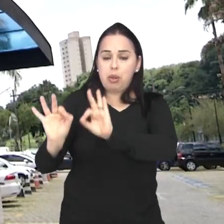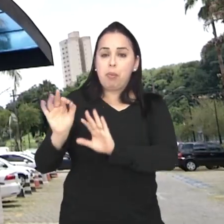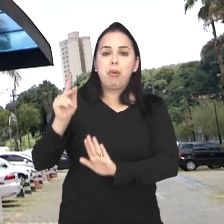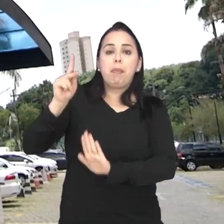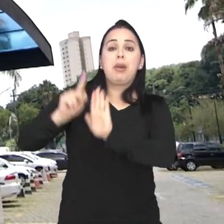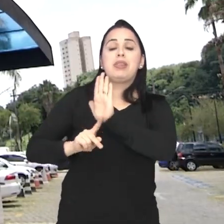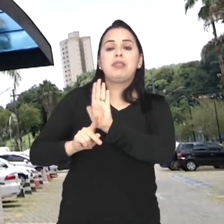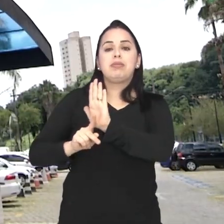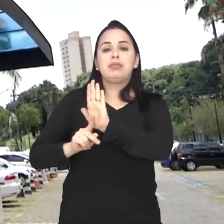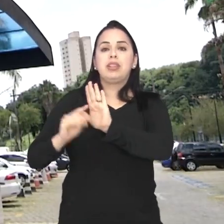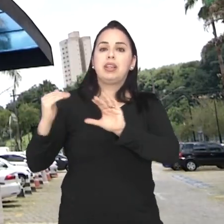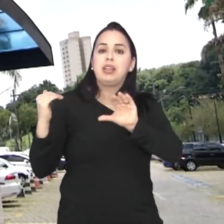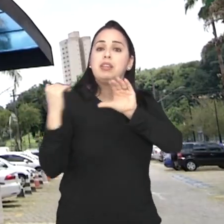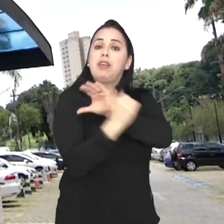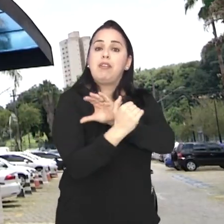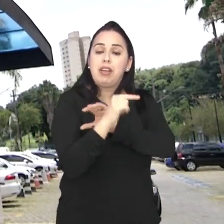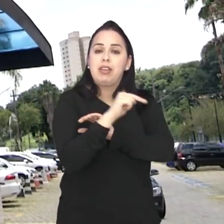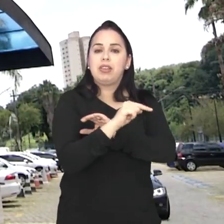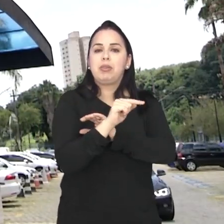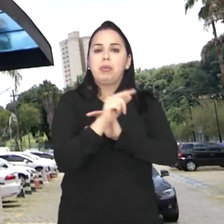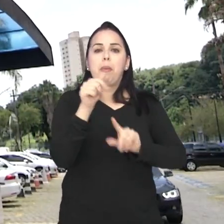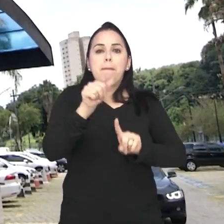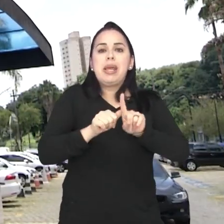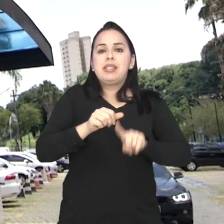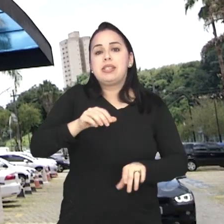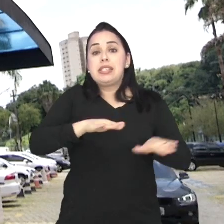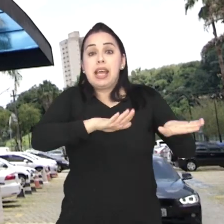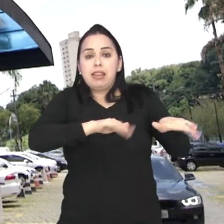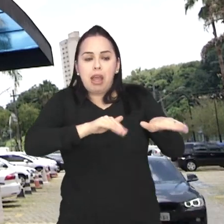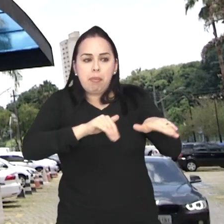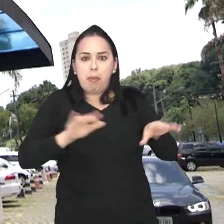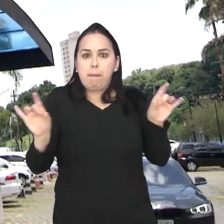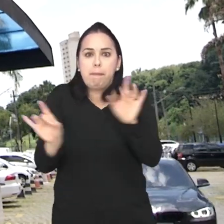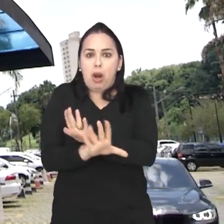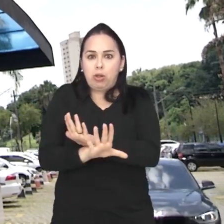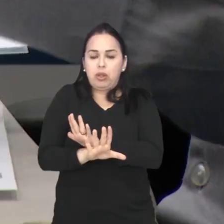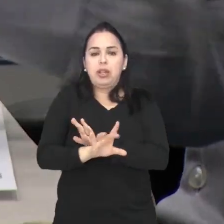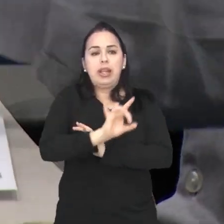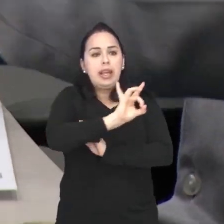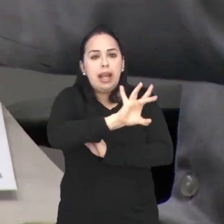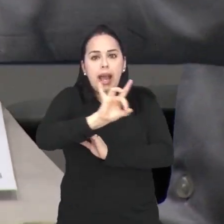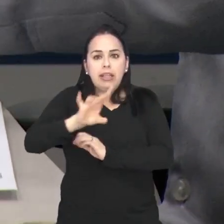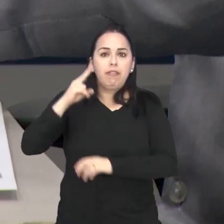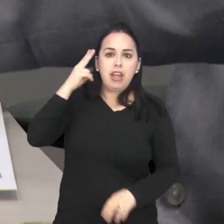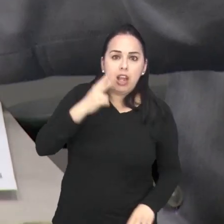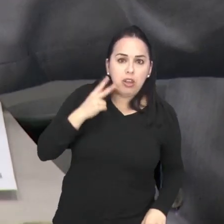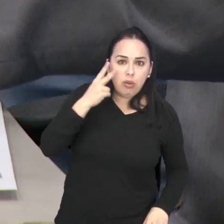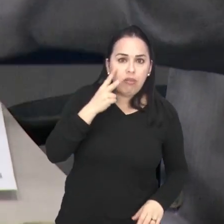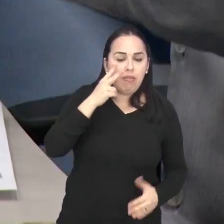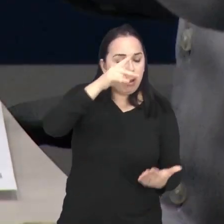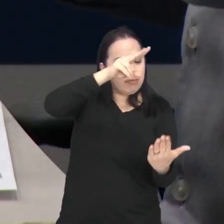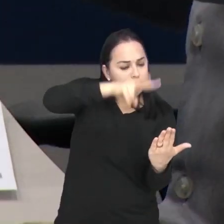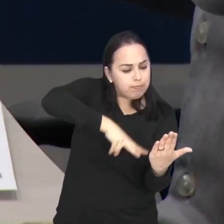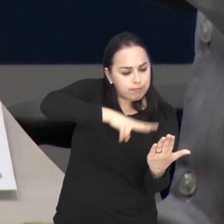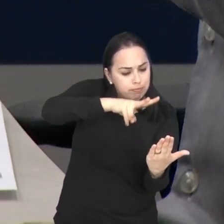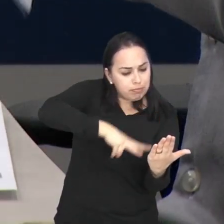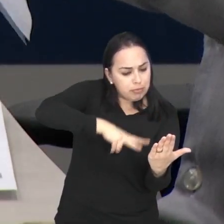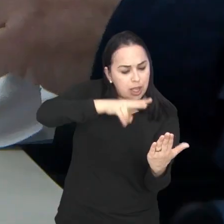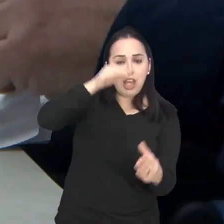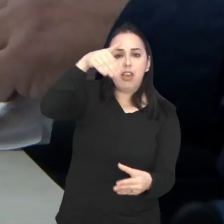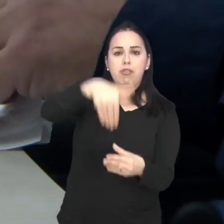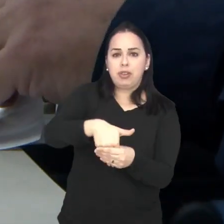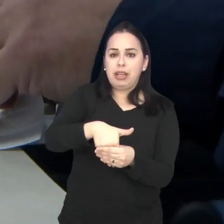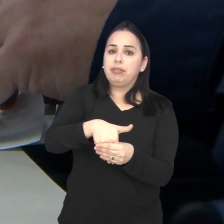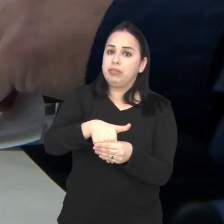Câmara. A previsão é que a matéria seja enviada ao Legislativo ainda no mês de setembro. Cabe aos vereadores analisar e votar a